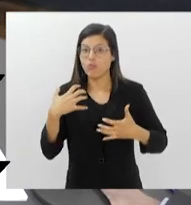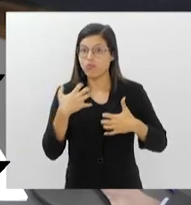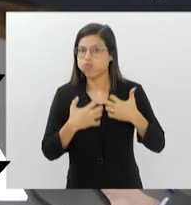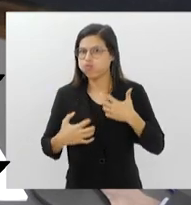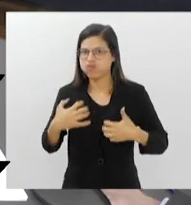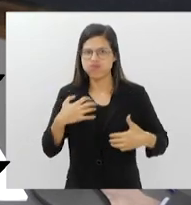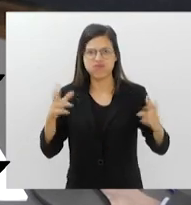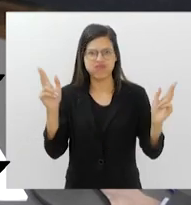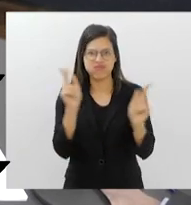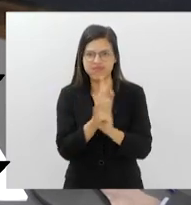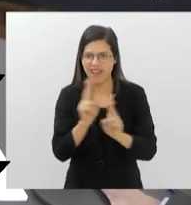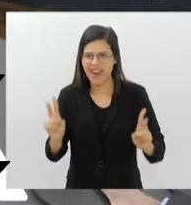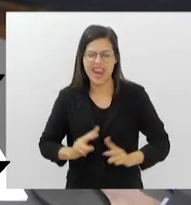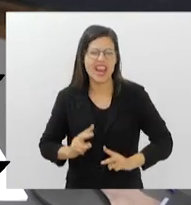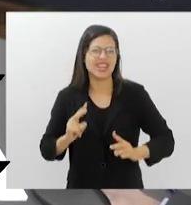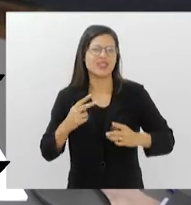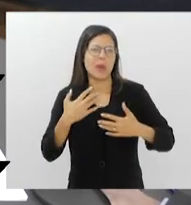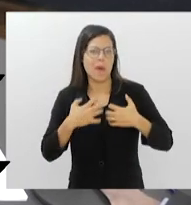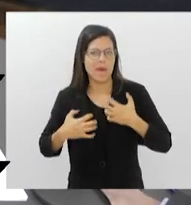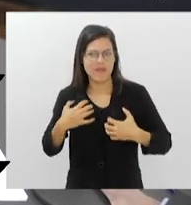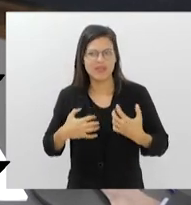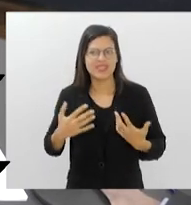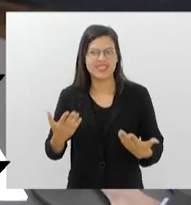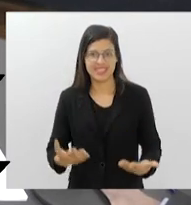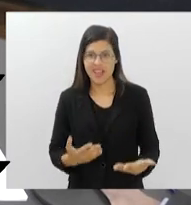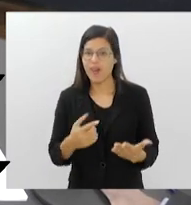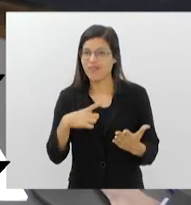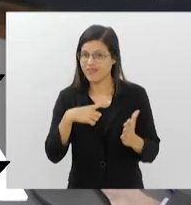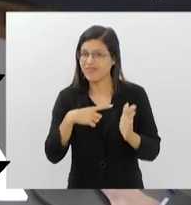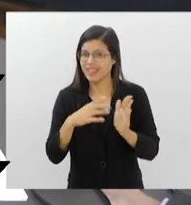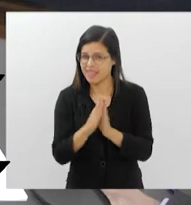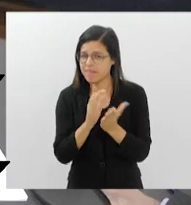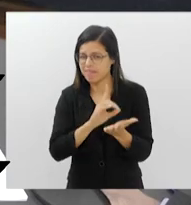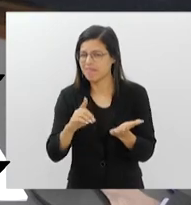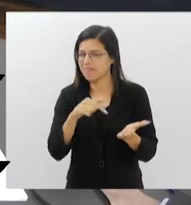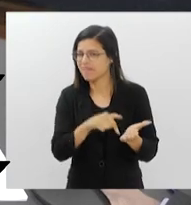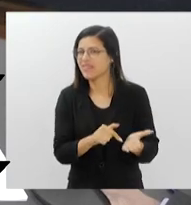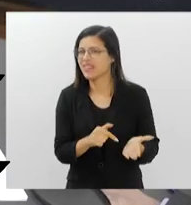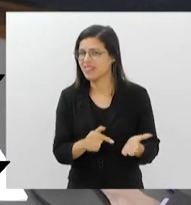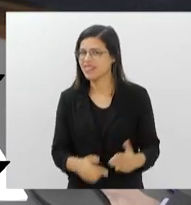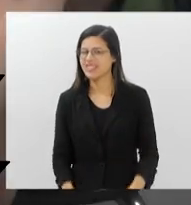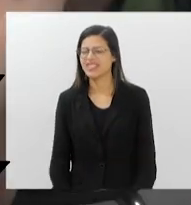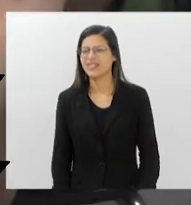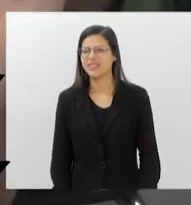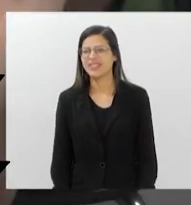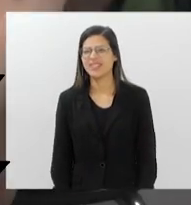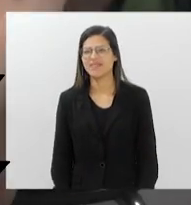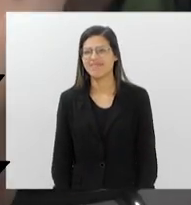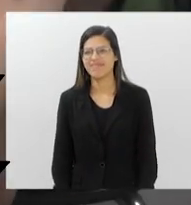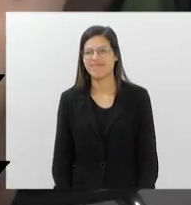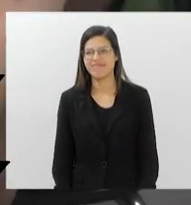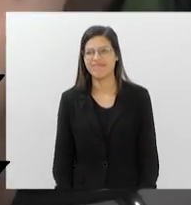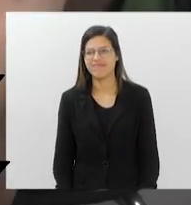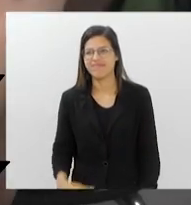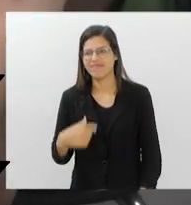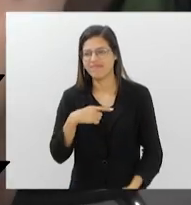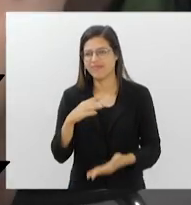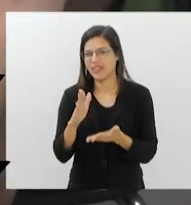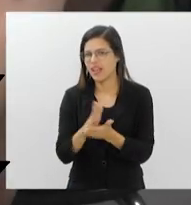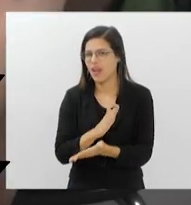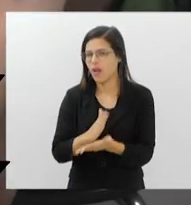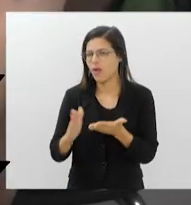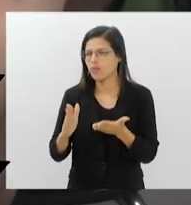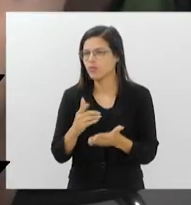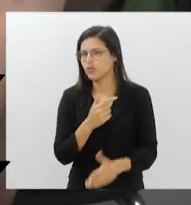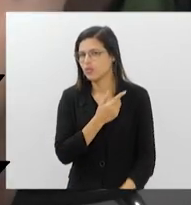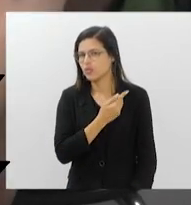será o divino Espírito Santo com certeza e tá na palavra de Deus não sei o que tô dizendo inventando não tem alguns governantes que acha